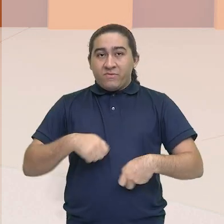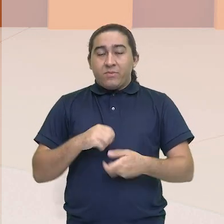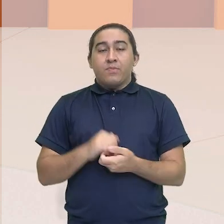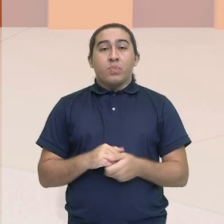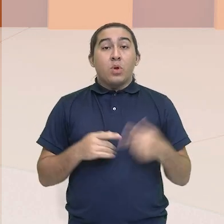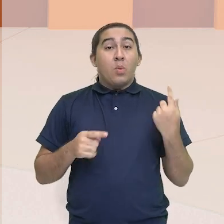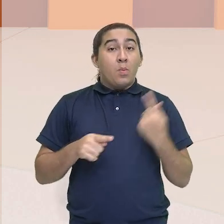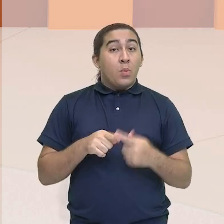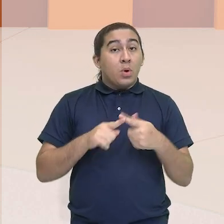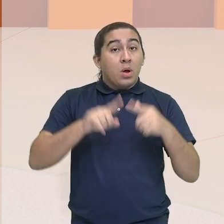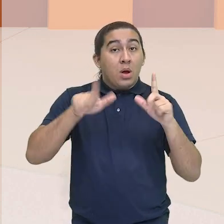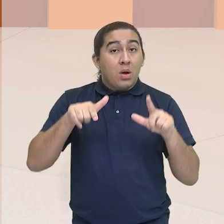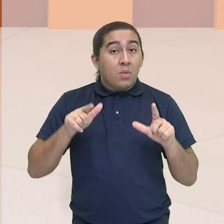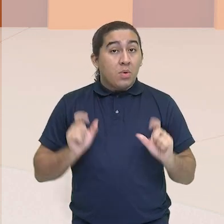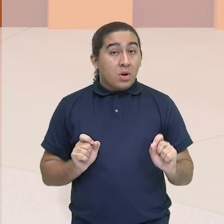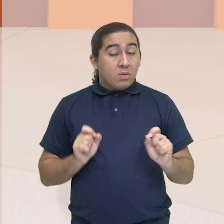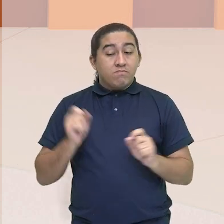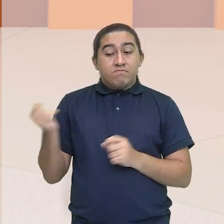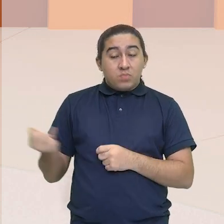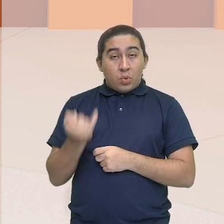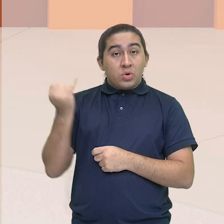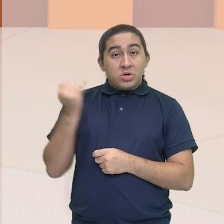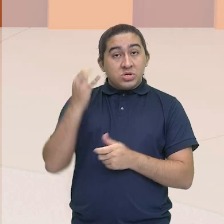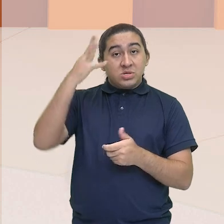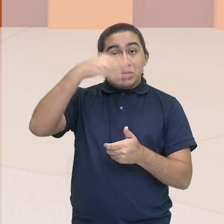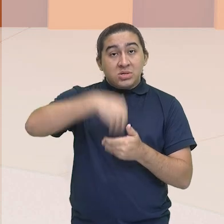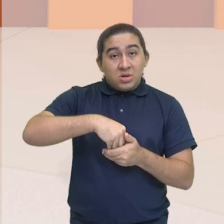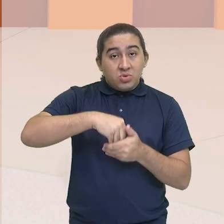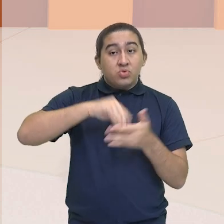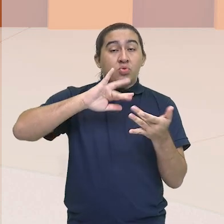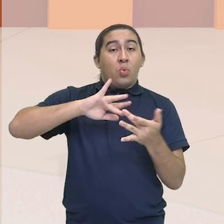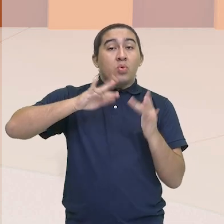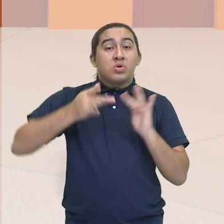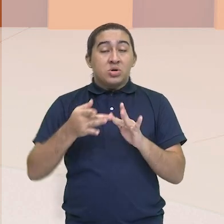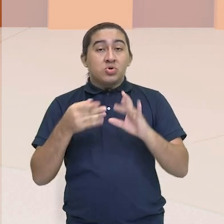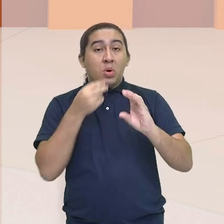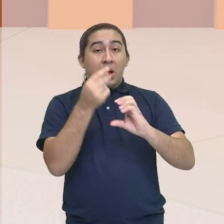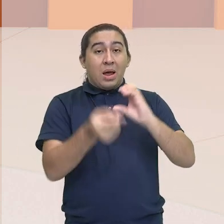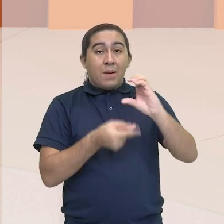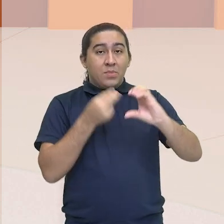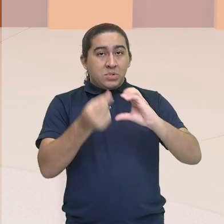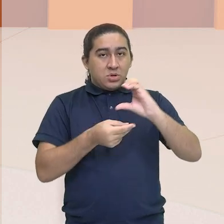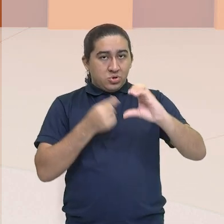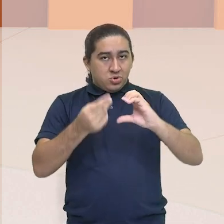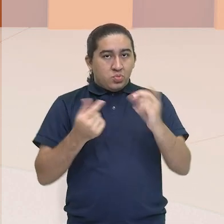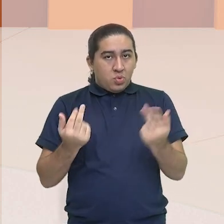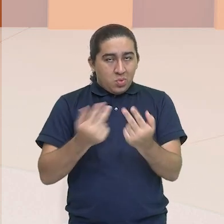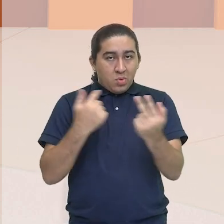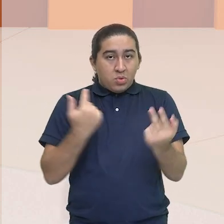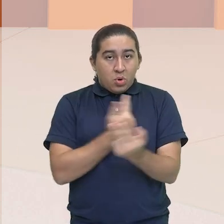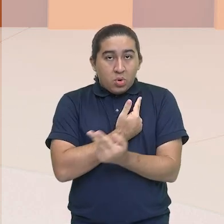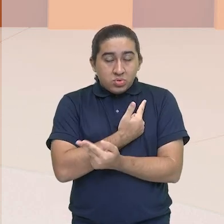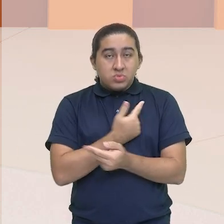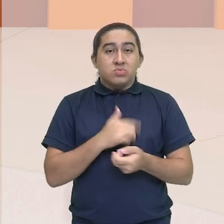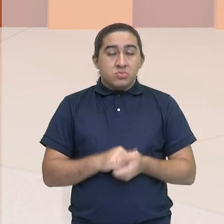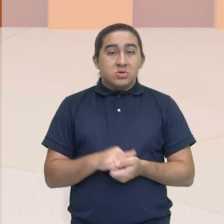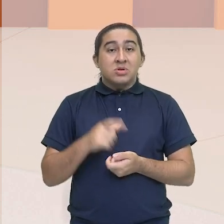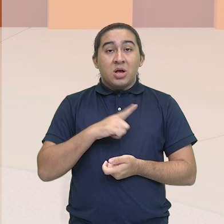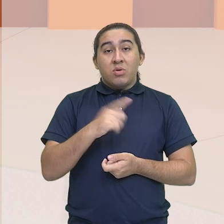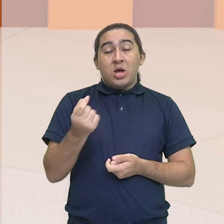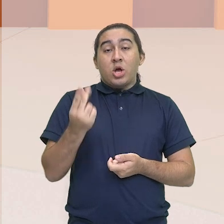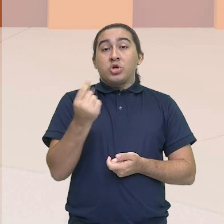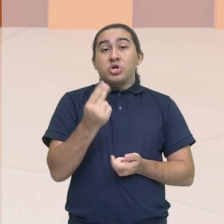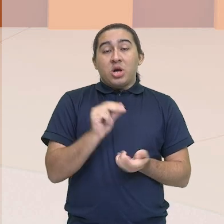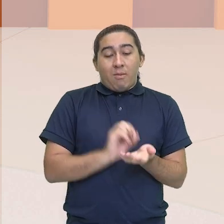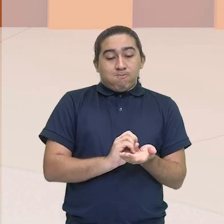Porque isso é muito importante dentro de um mundo capitalista como o nosso, né? Onde a questão do lucro, da geração